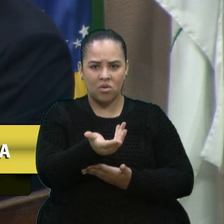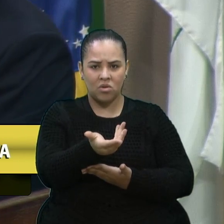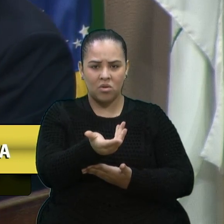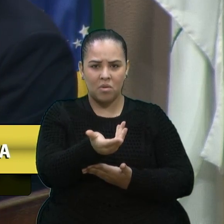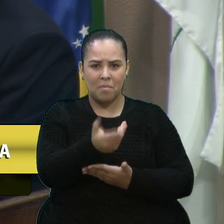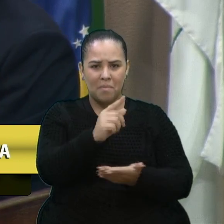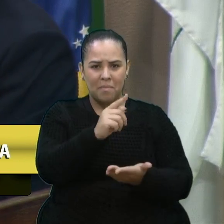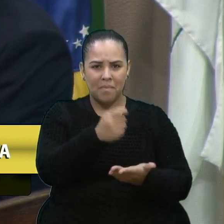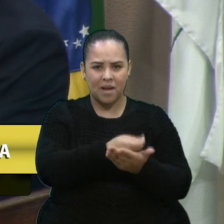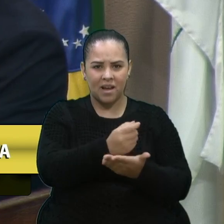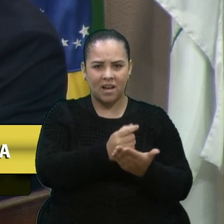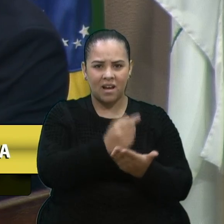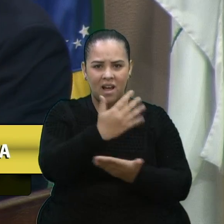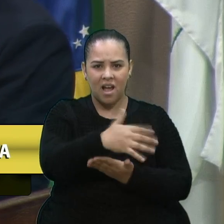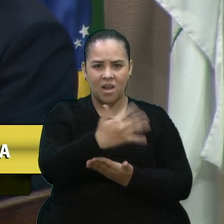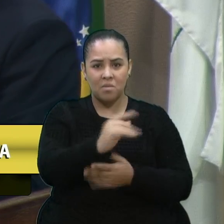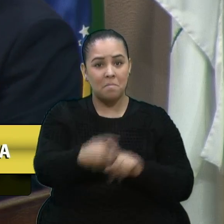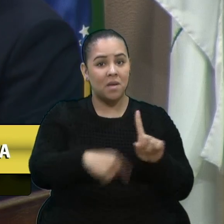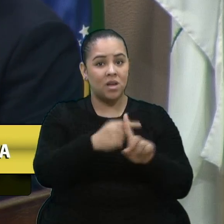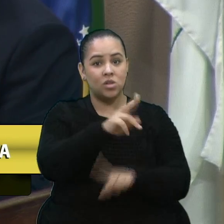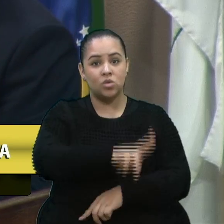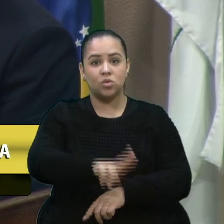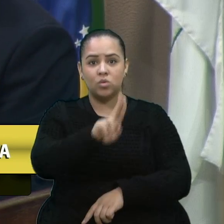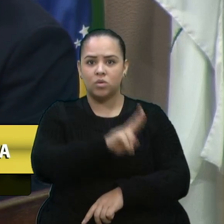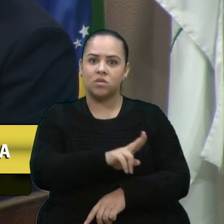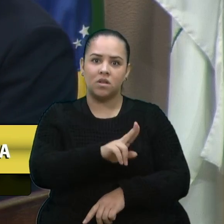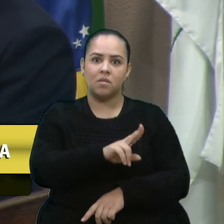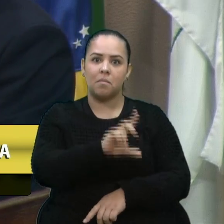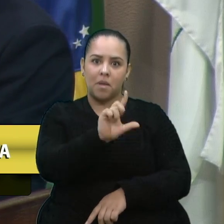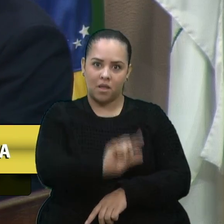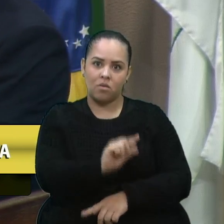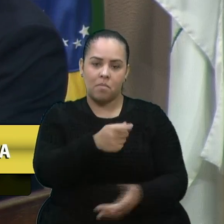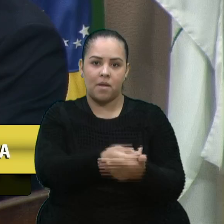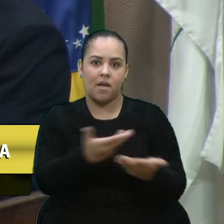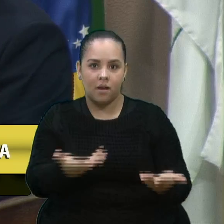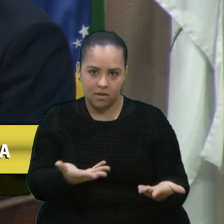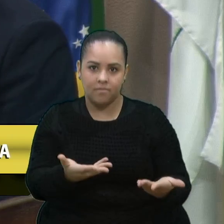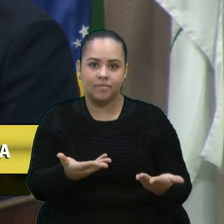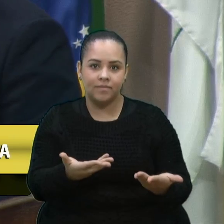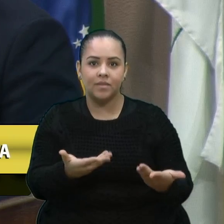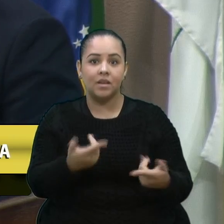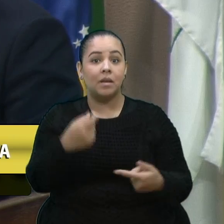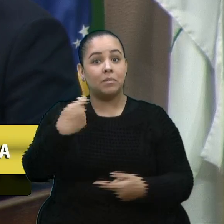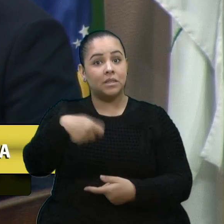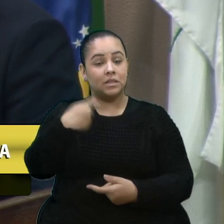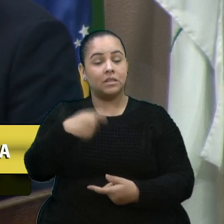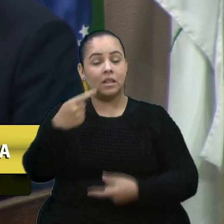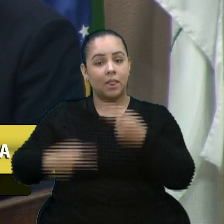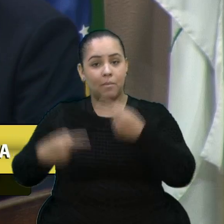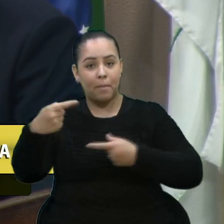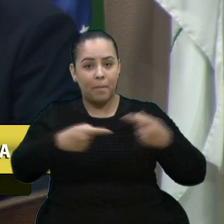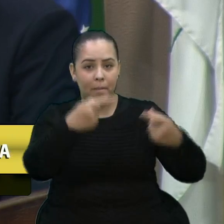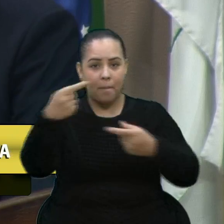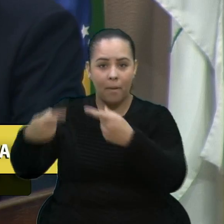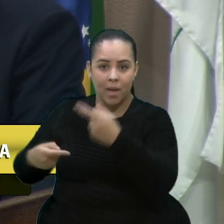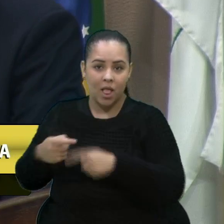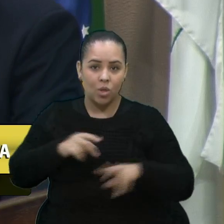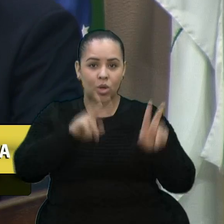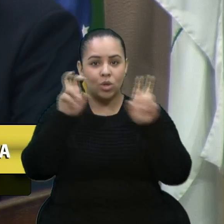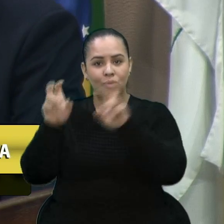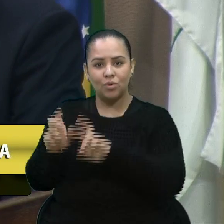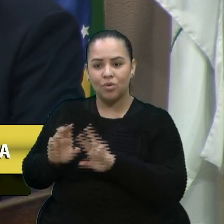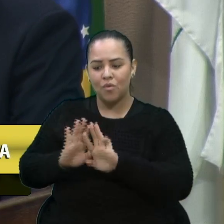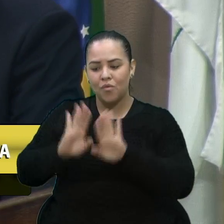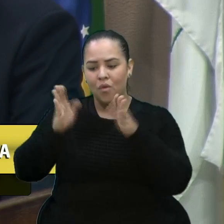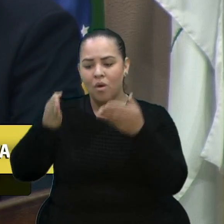a gente deve pagar. Temos o dever de intensificar o debate sobre o tema, focando na busca por soluções e